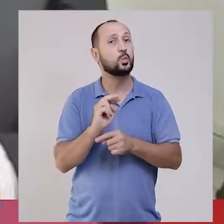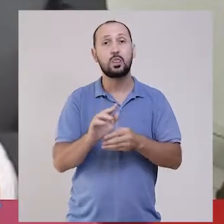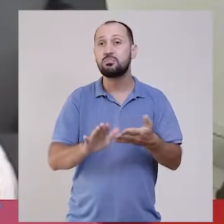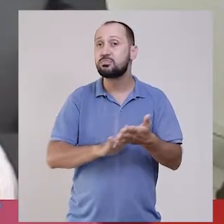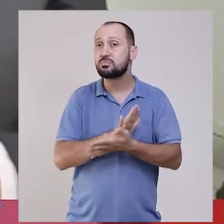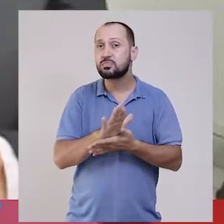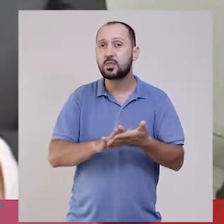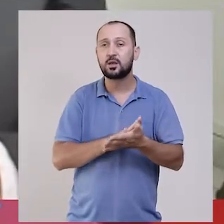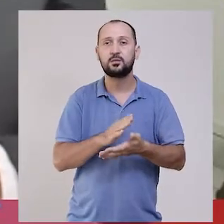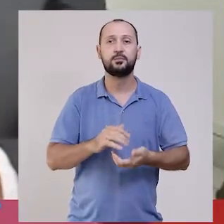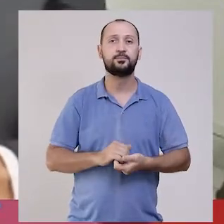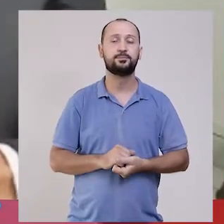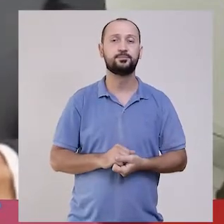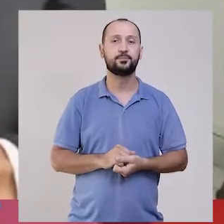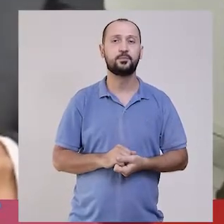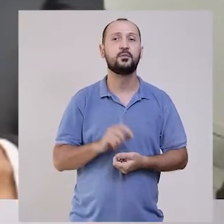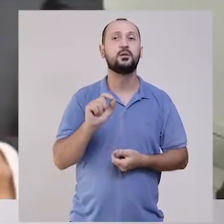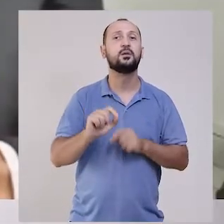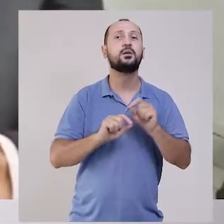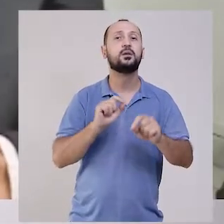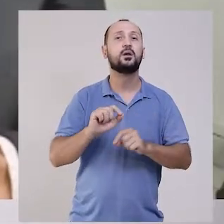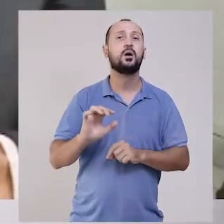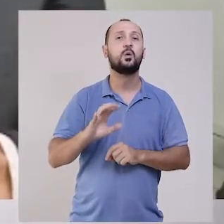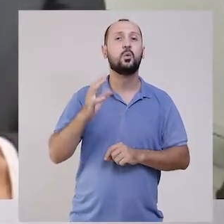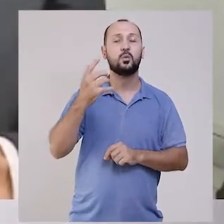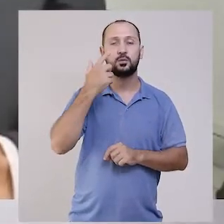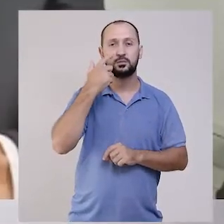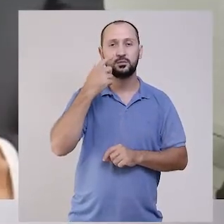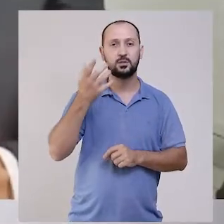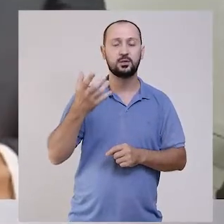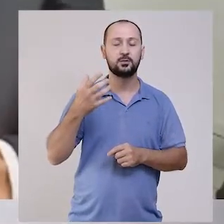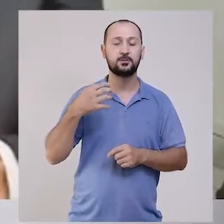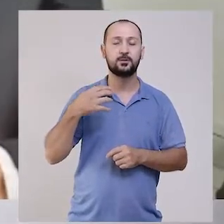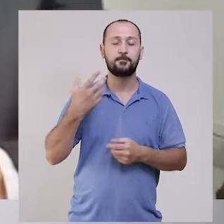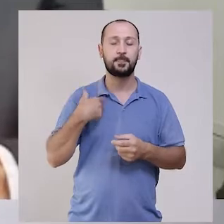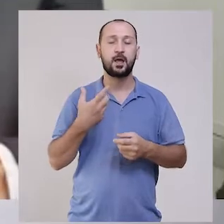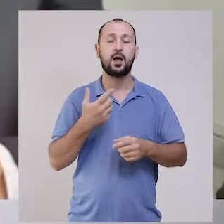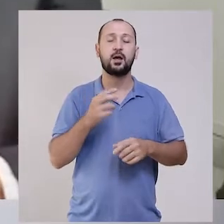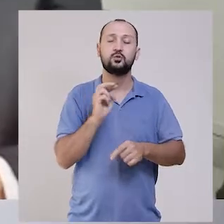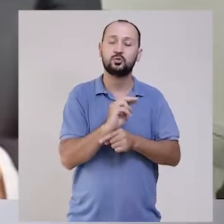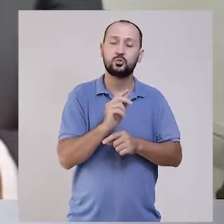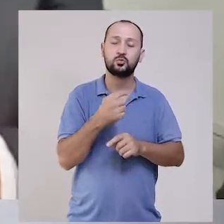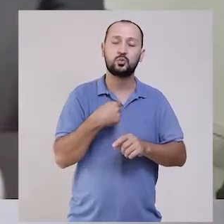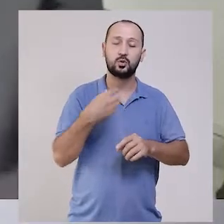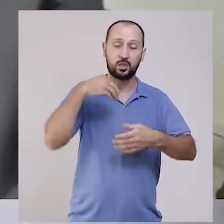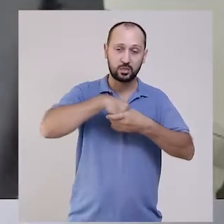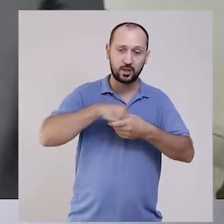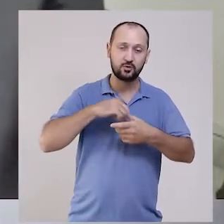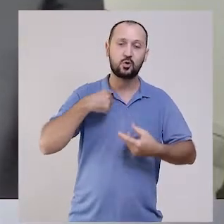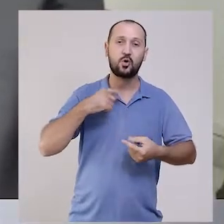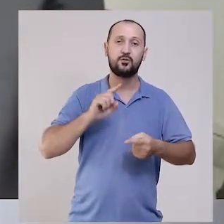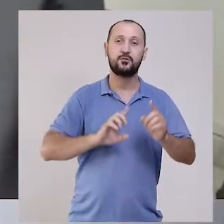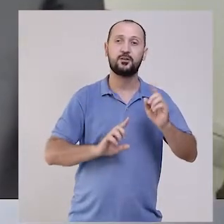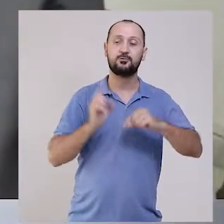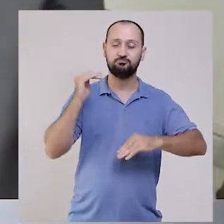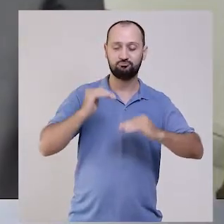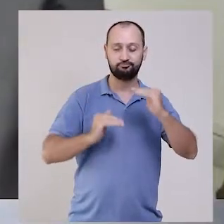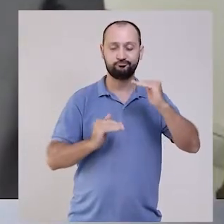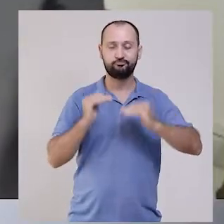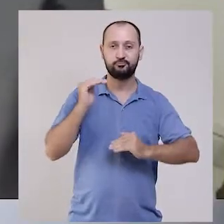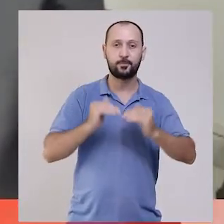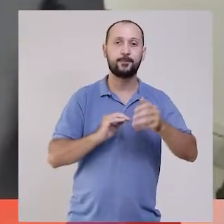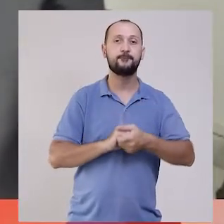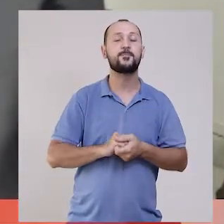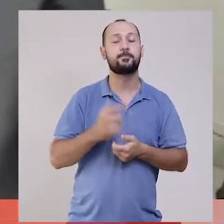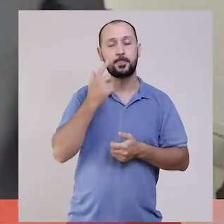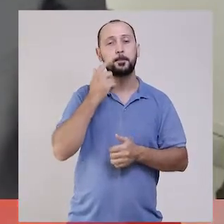E aí o que acontece? Essa doença descompensa. Então, tem que fazer o controle. O acompanhamento médico